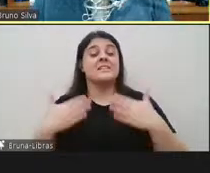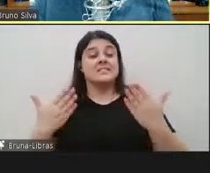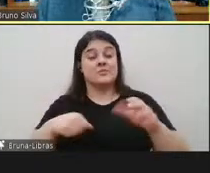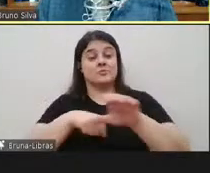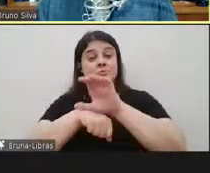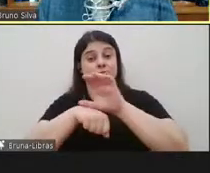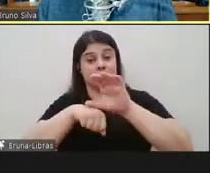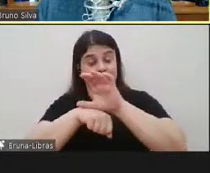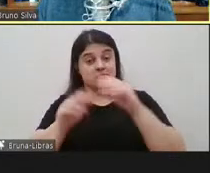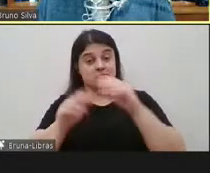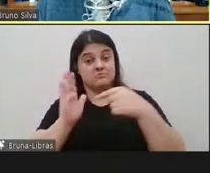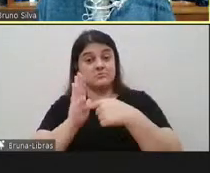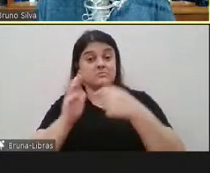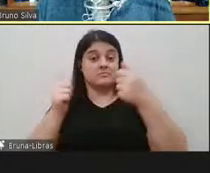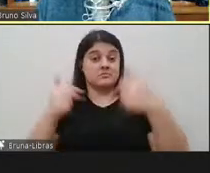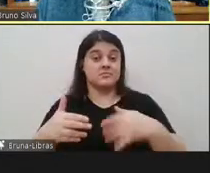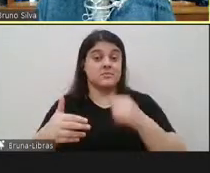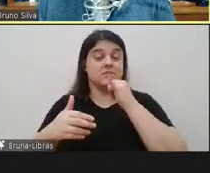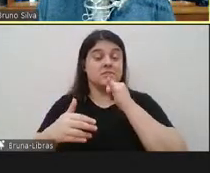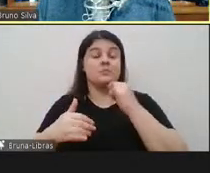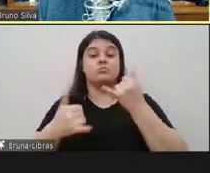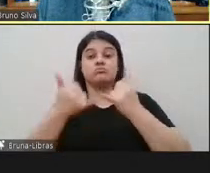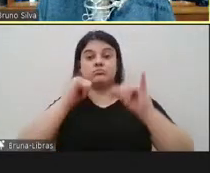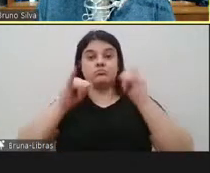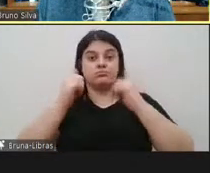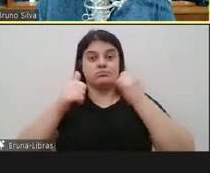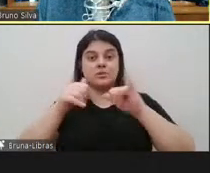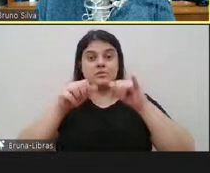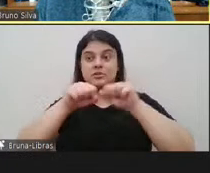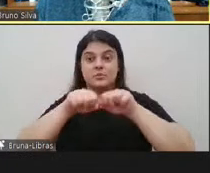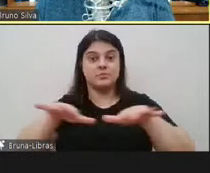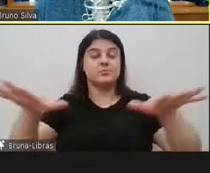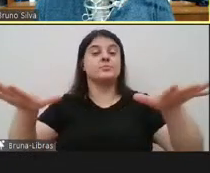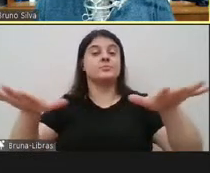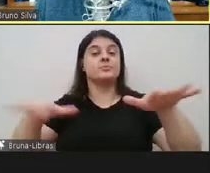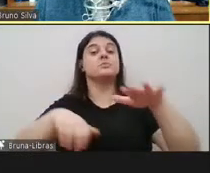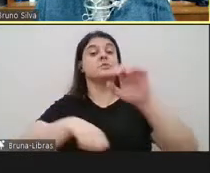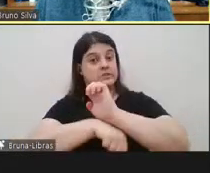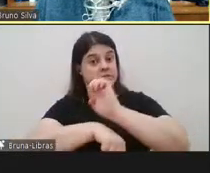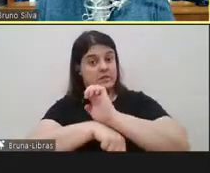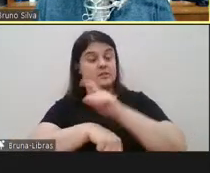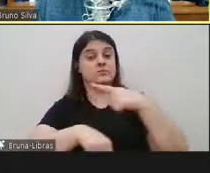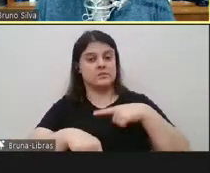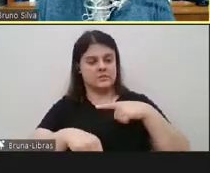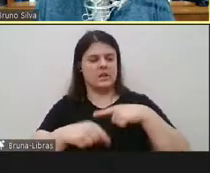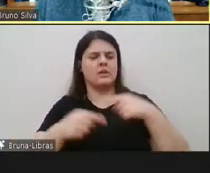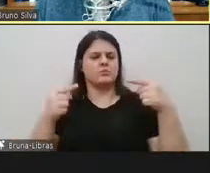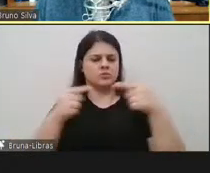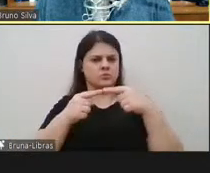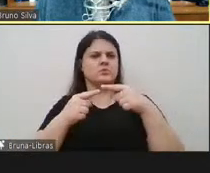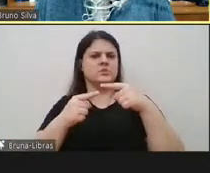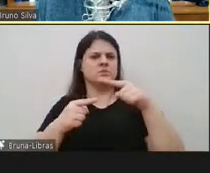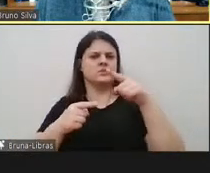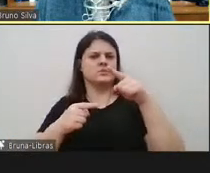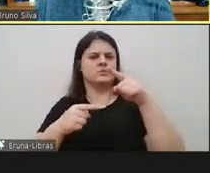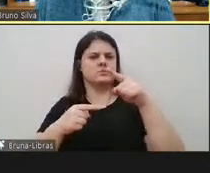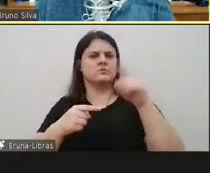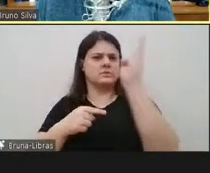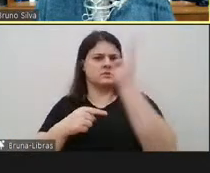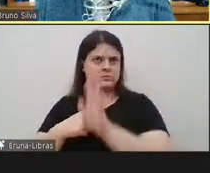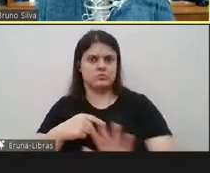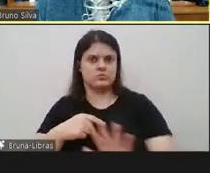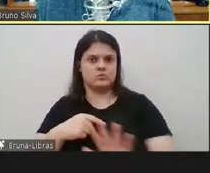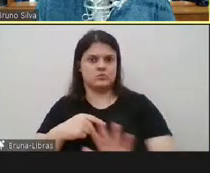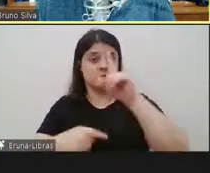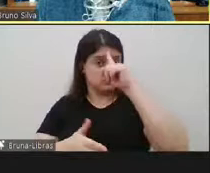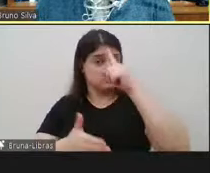né Por exemplo distribuição de sistemas de energia responsabilidade dos Estados a mesa tem um sistema Nacional tem você tem até a nível